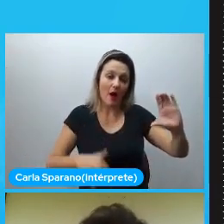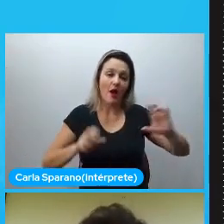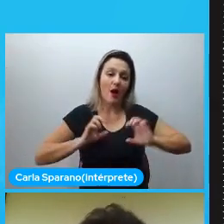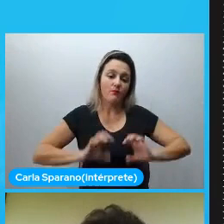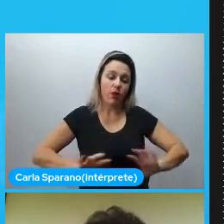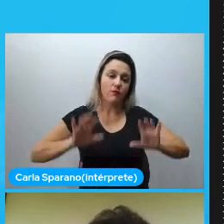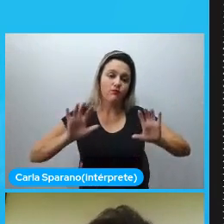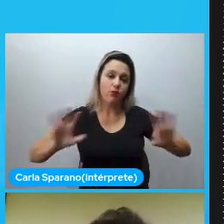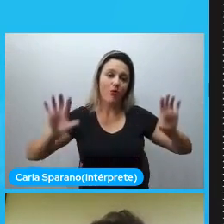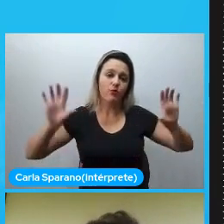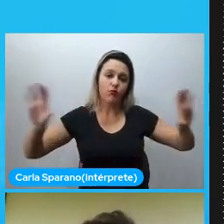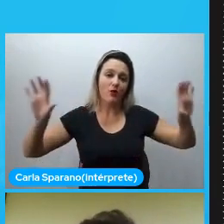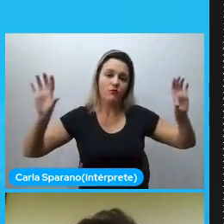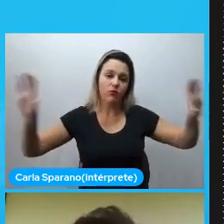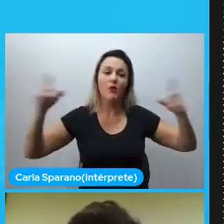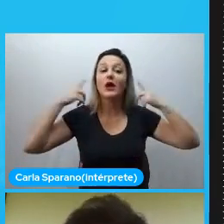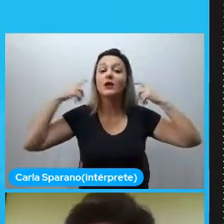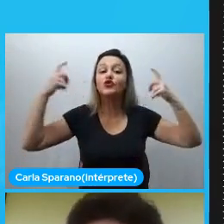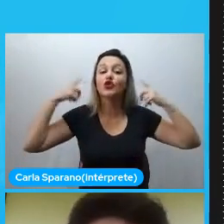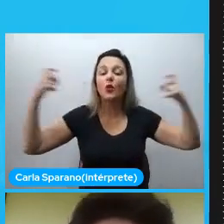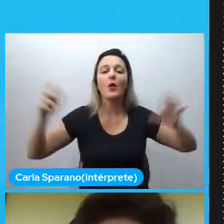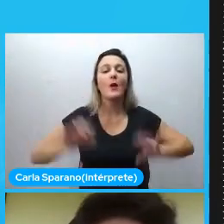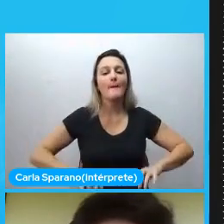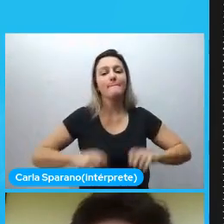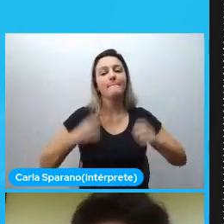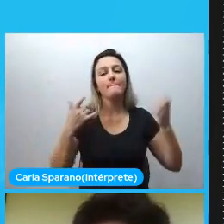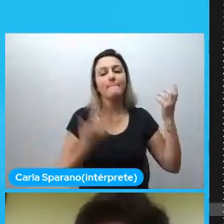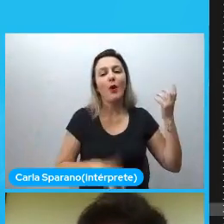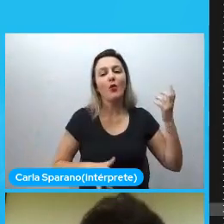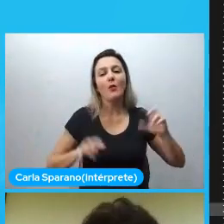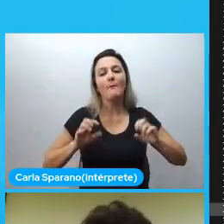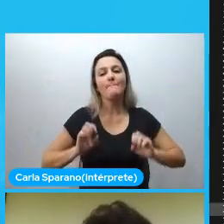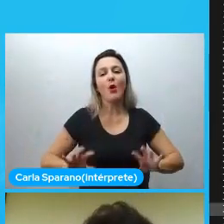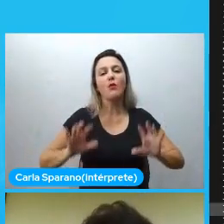coisa com o baixo. O baixo só tá pegando a primeira nota.